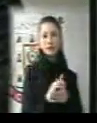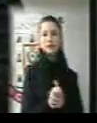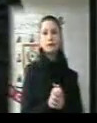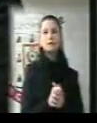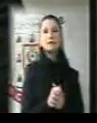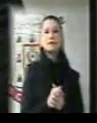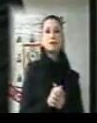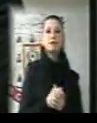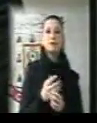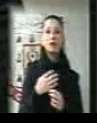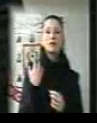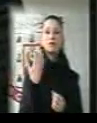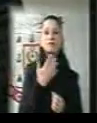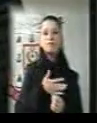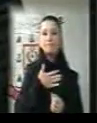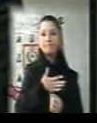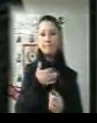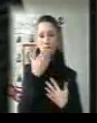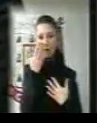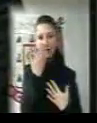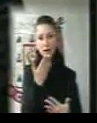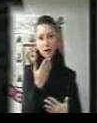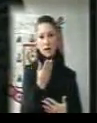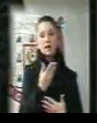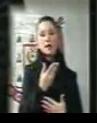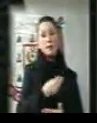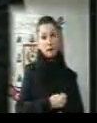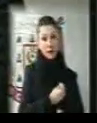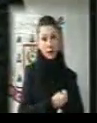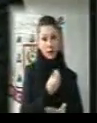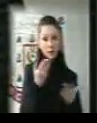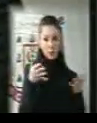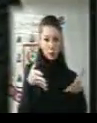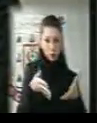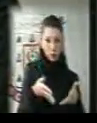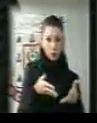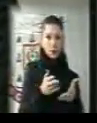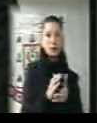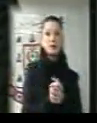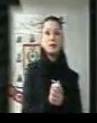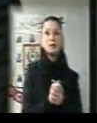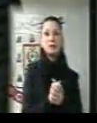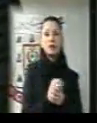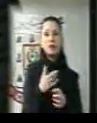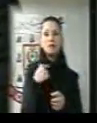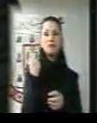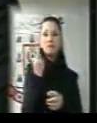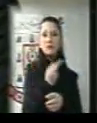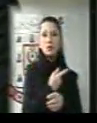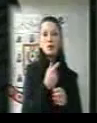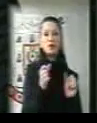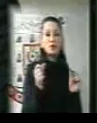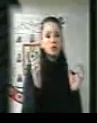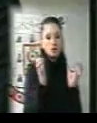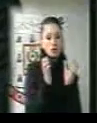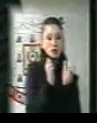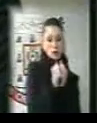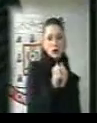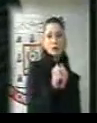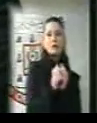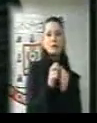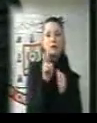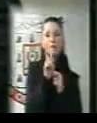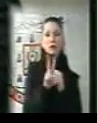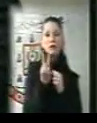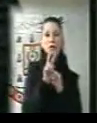Bom, primeiramente, gostaria de agradecer a sua presença nessa casa, e quando nós, juntamente com o vereador Zilli, a Comissão de